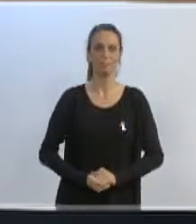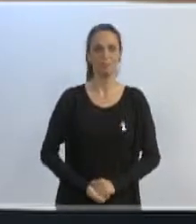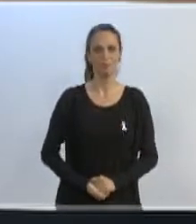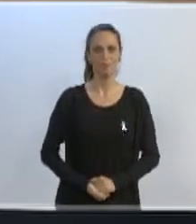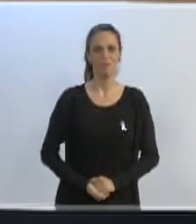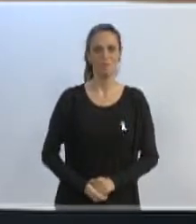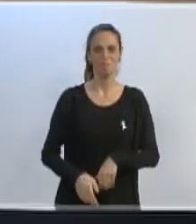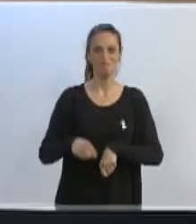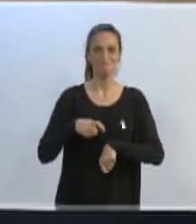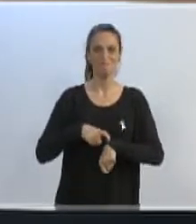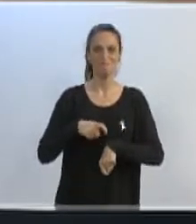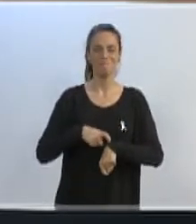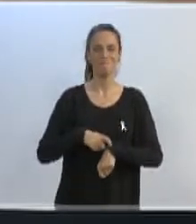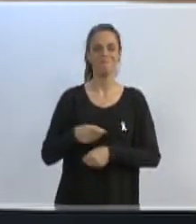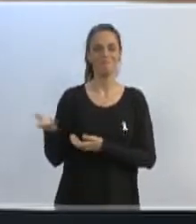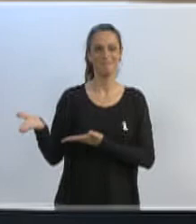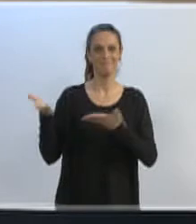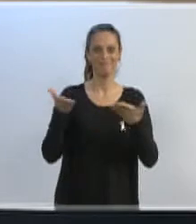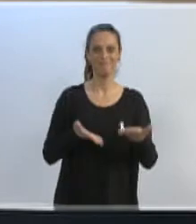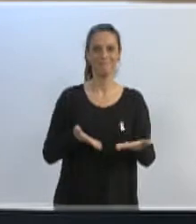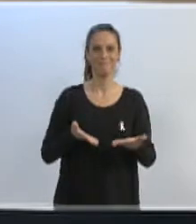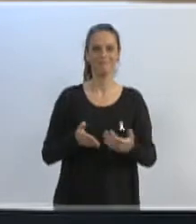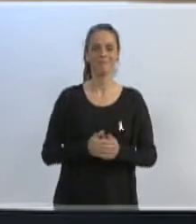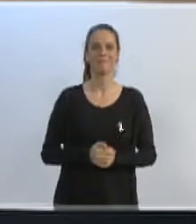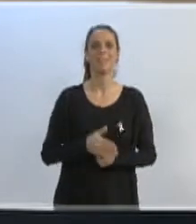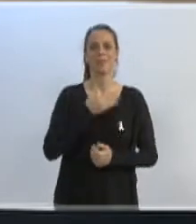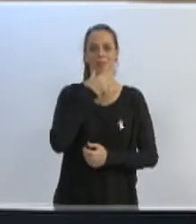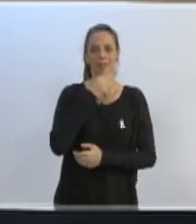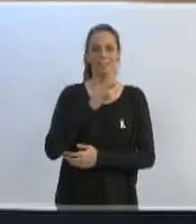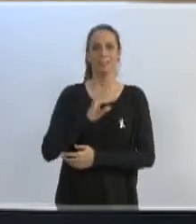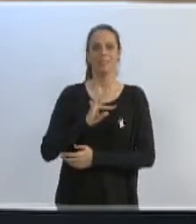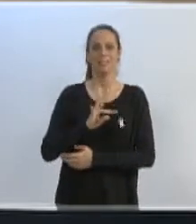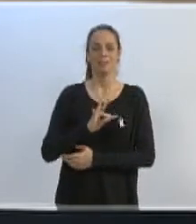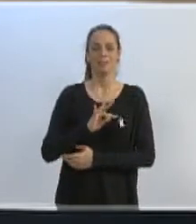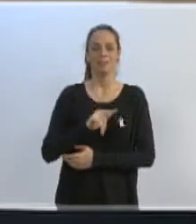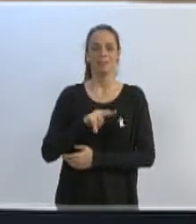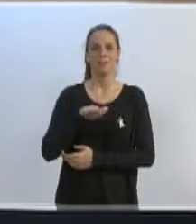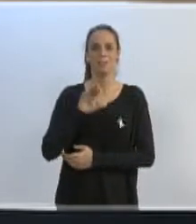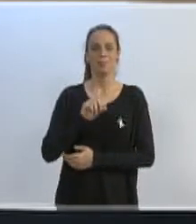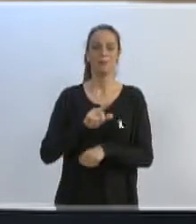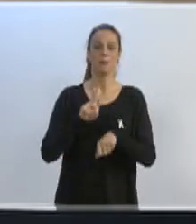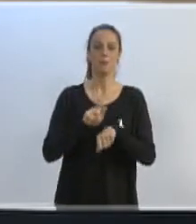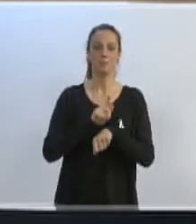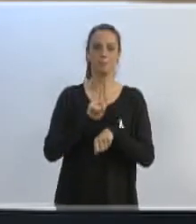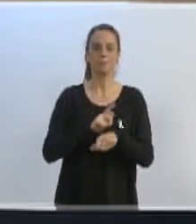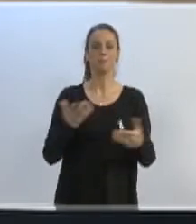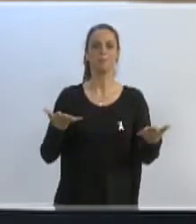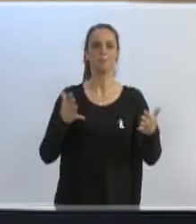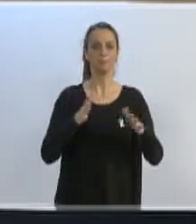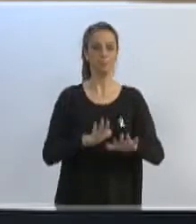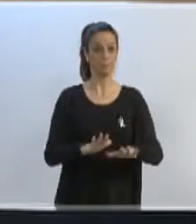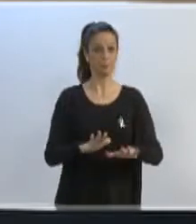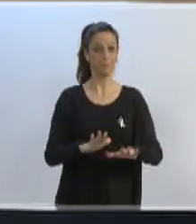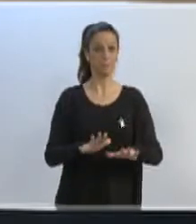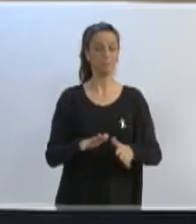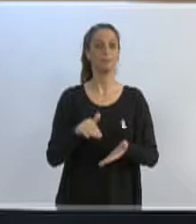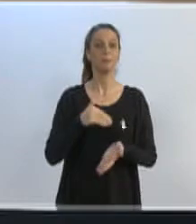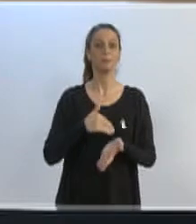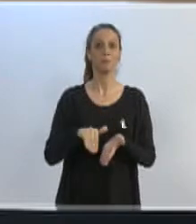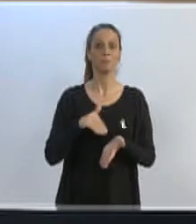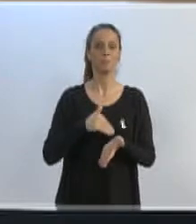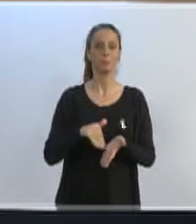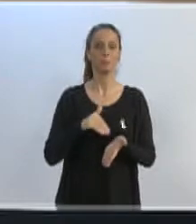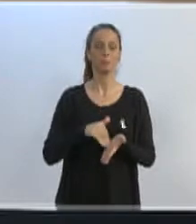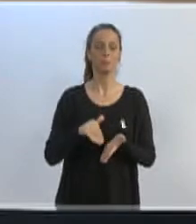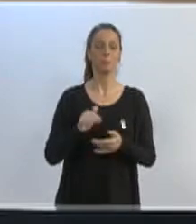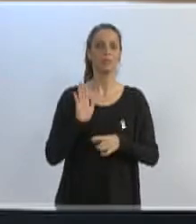Nesse momento, eu gostaria de chamar, então, o senhor Tiago Duve, gerente de Inclusão Social da Secretaria de